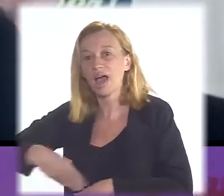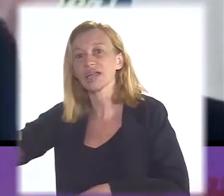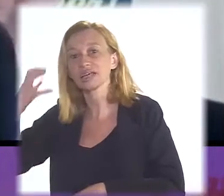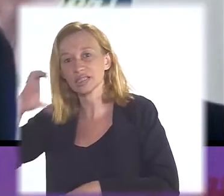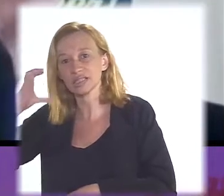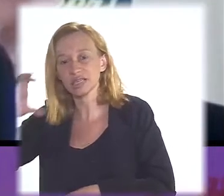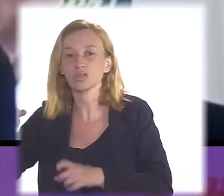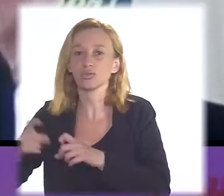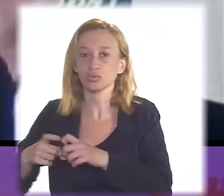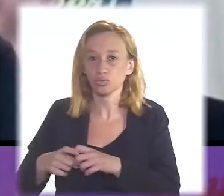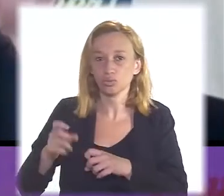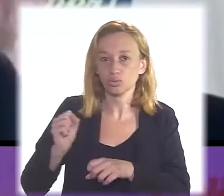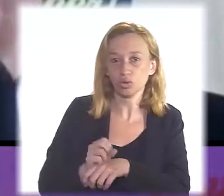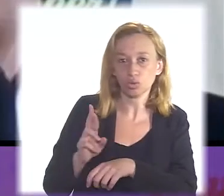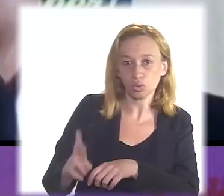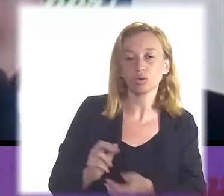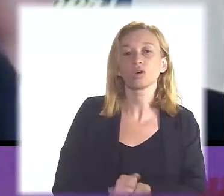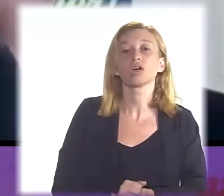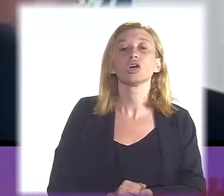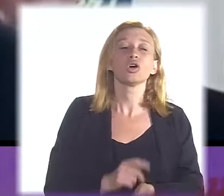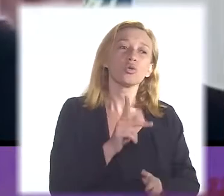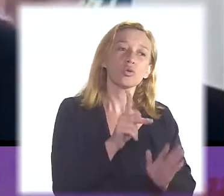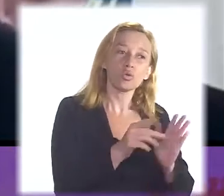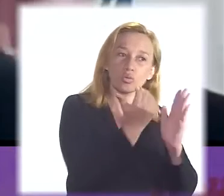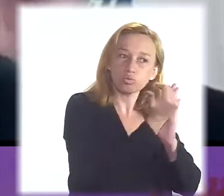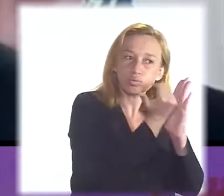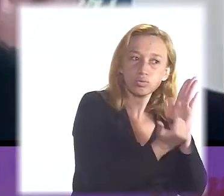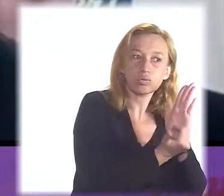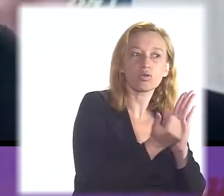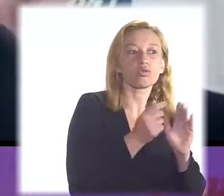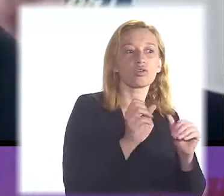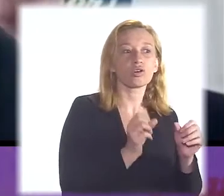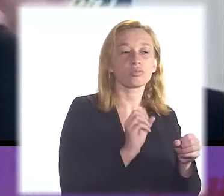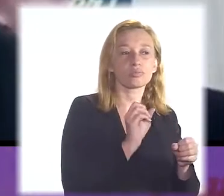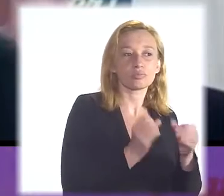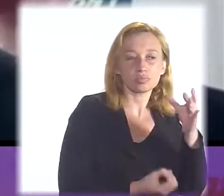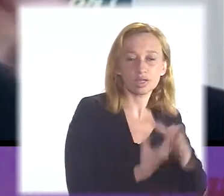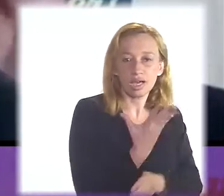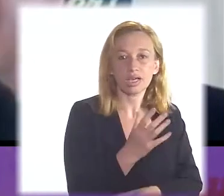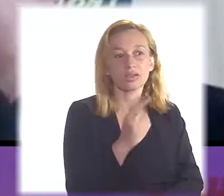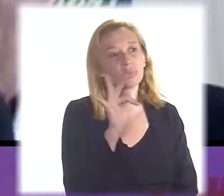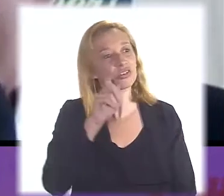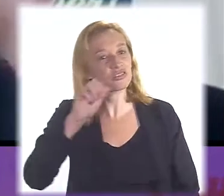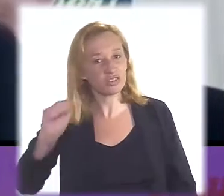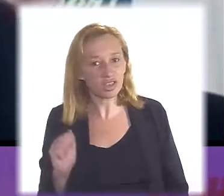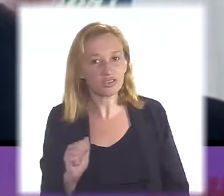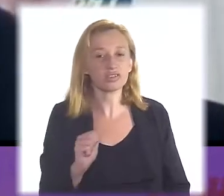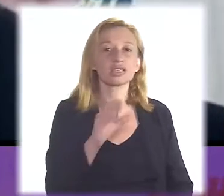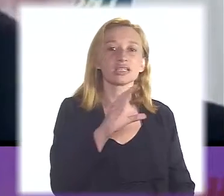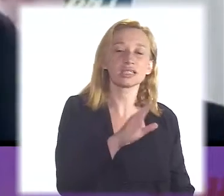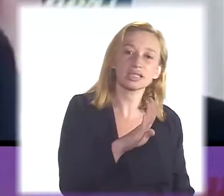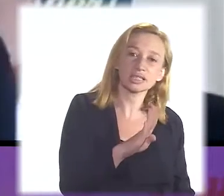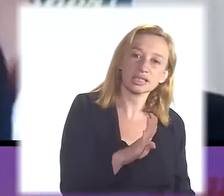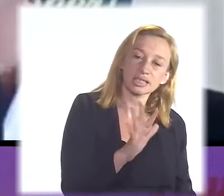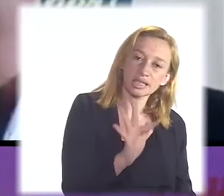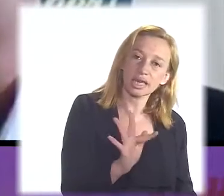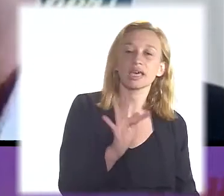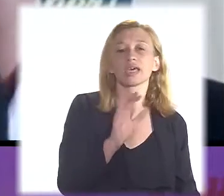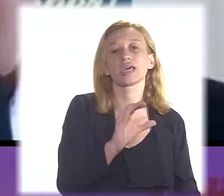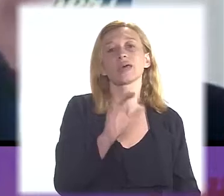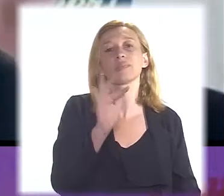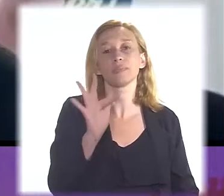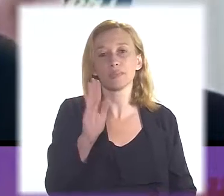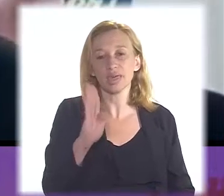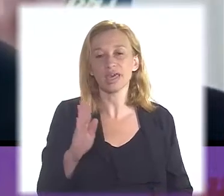doutor Silvio Provenzano. Ô Luiz, o protocolo foi feito pela FIFA, corroborado pela Conmebol, pela CBF e por todas